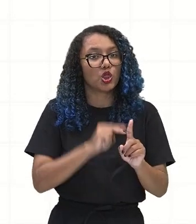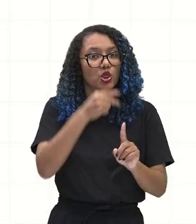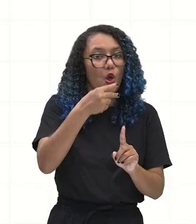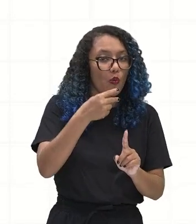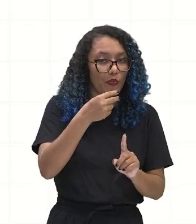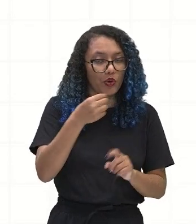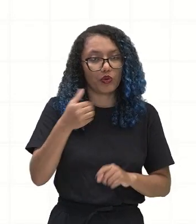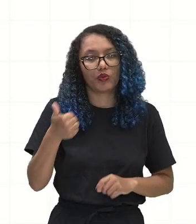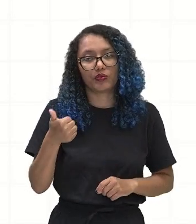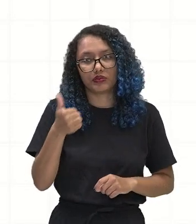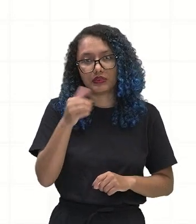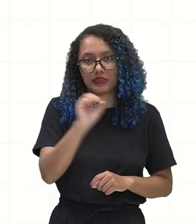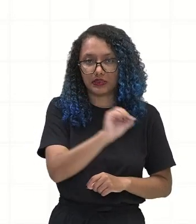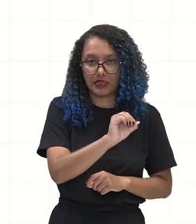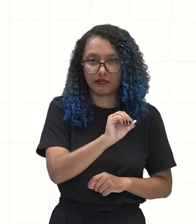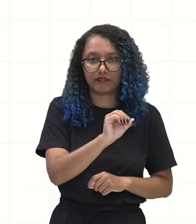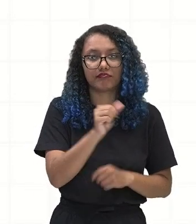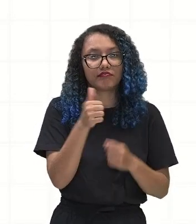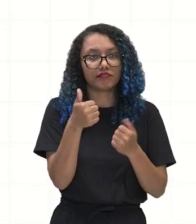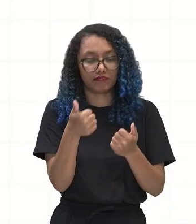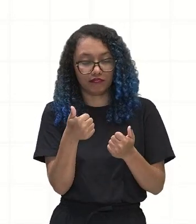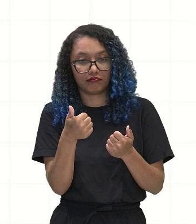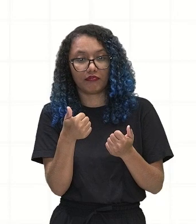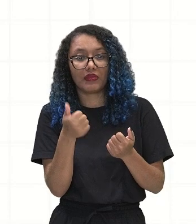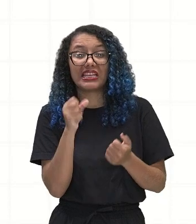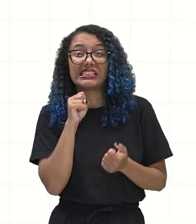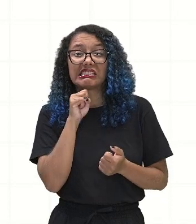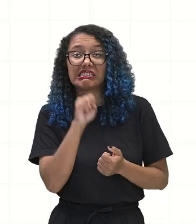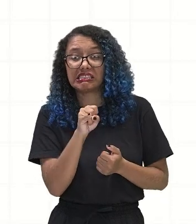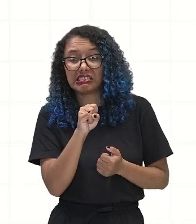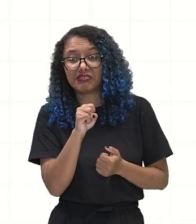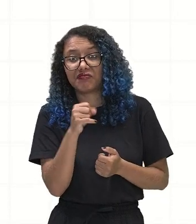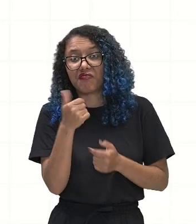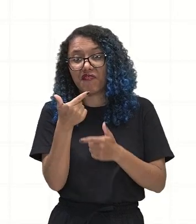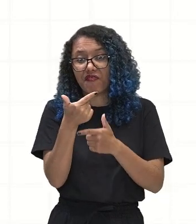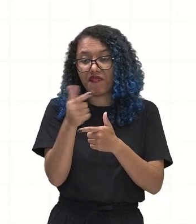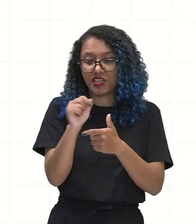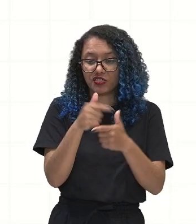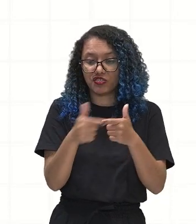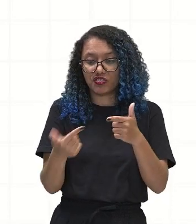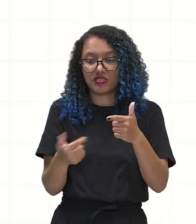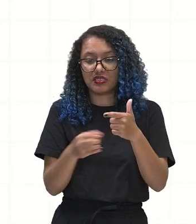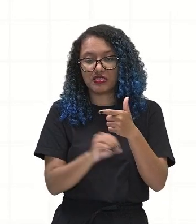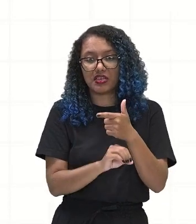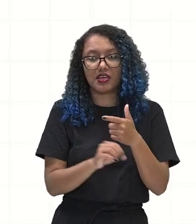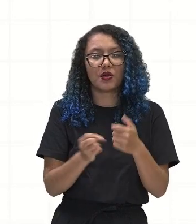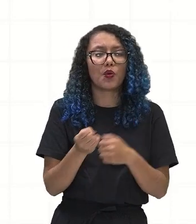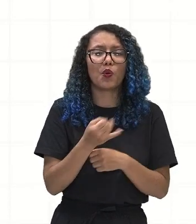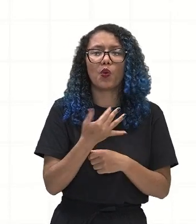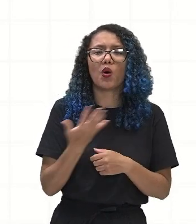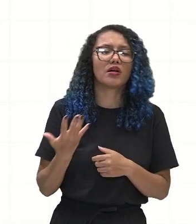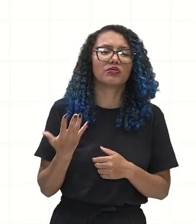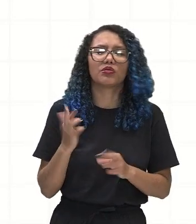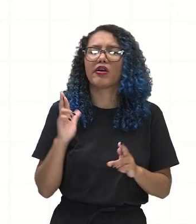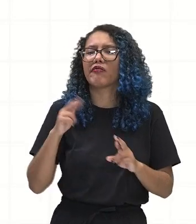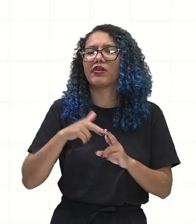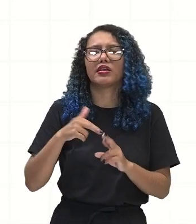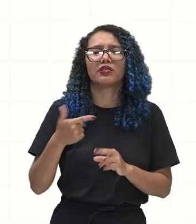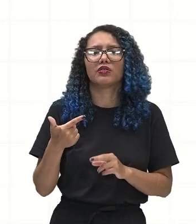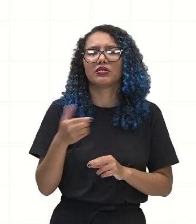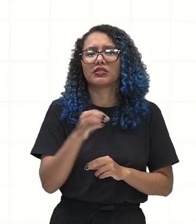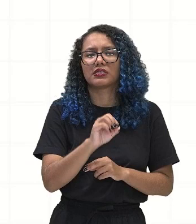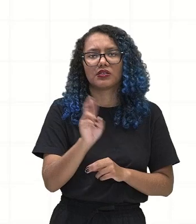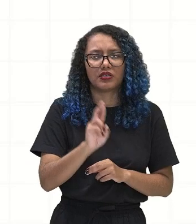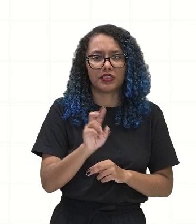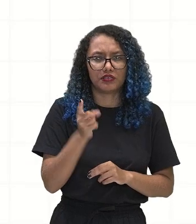de 100, né? Então, se tem 20 para cada 100, quanto que vai ter em 200? Acho que a maioria